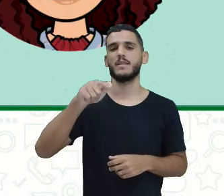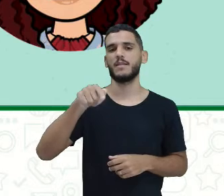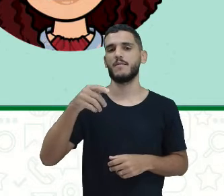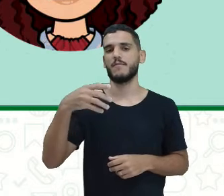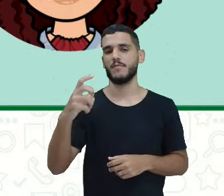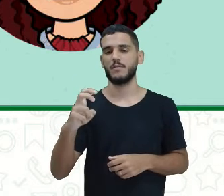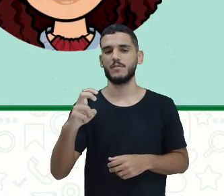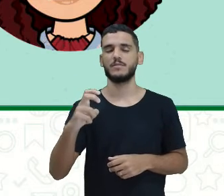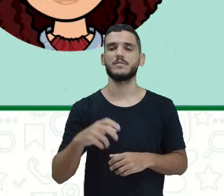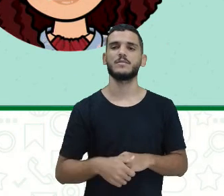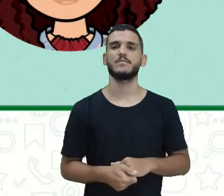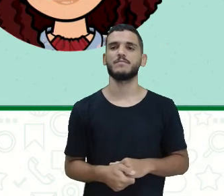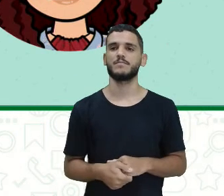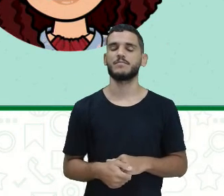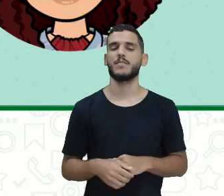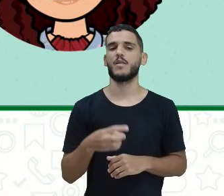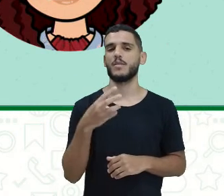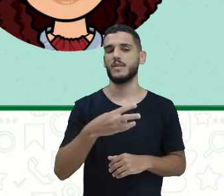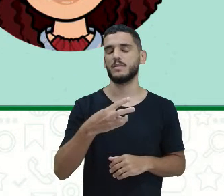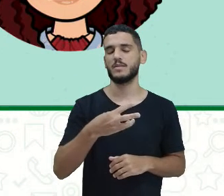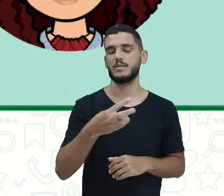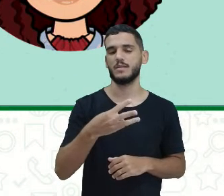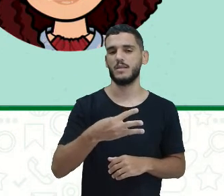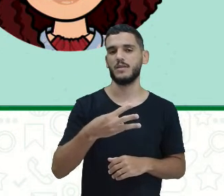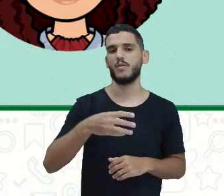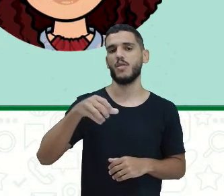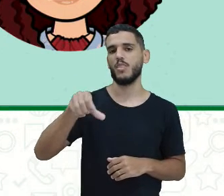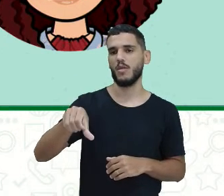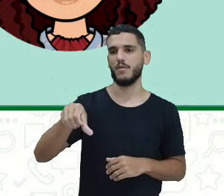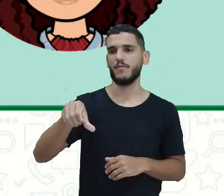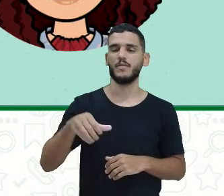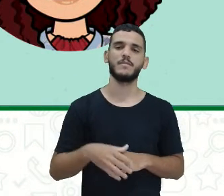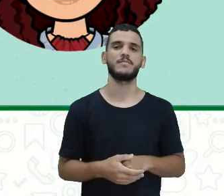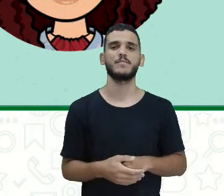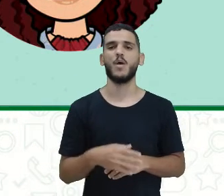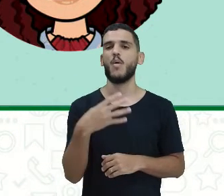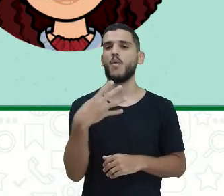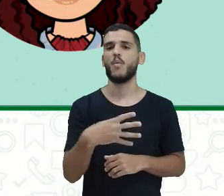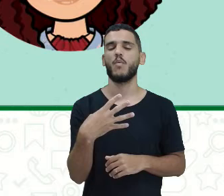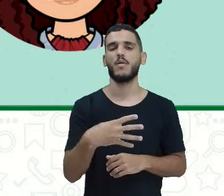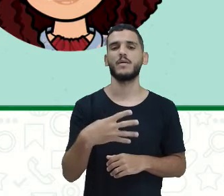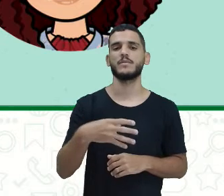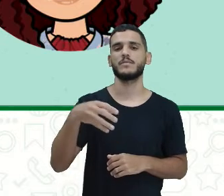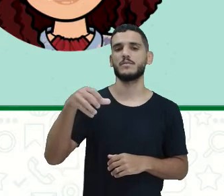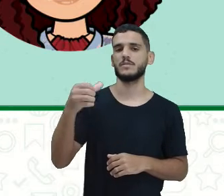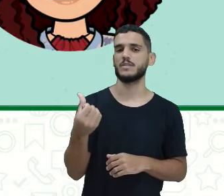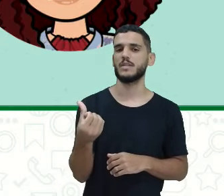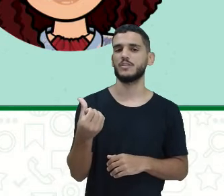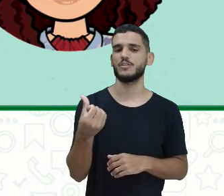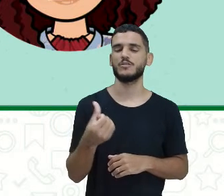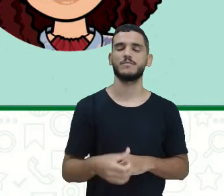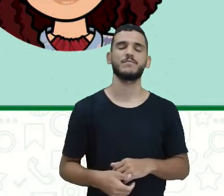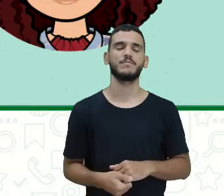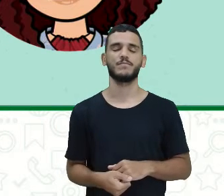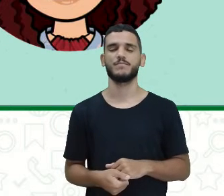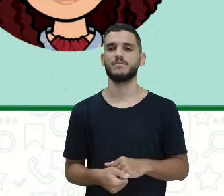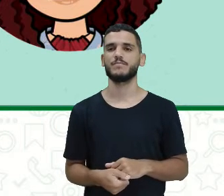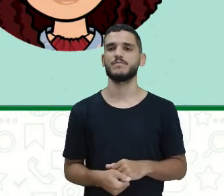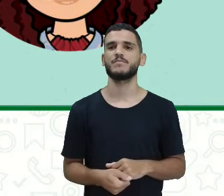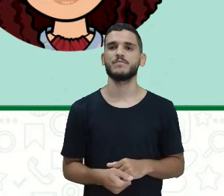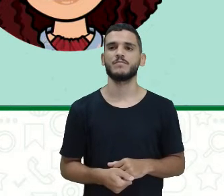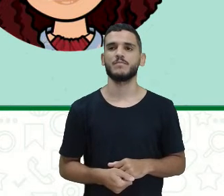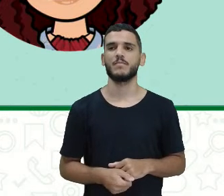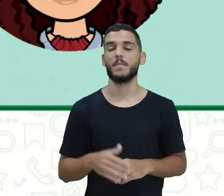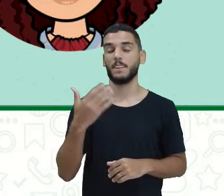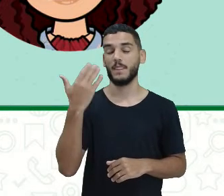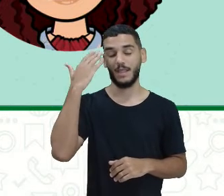7,5. No terceiro ele teve 9. E no quarto ele teve 6.